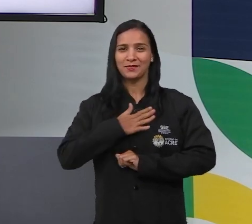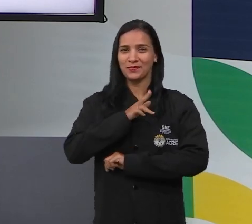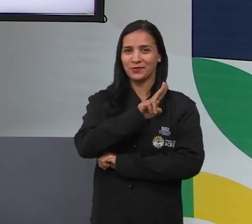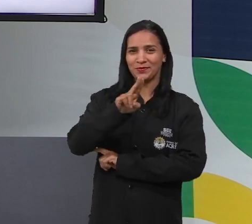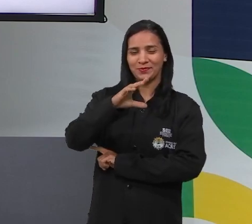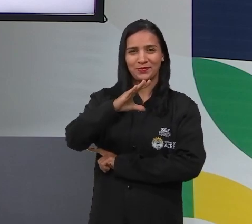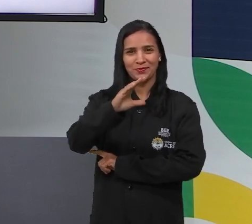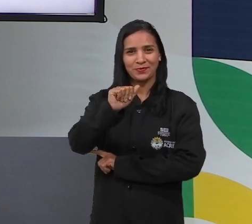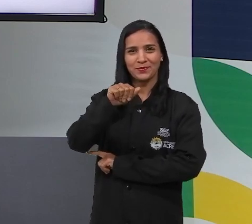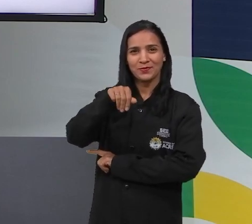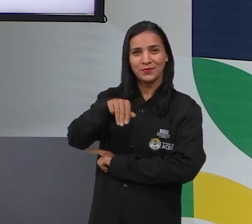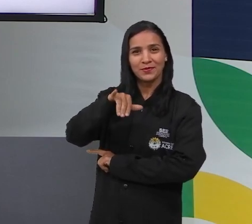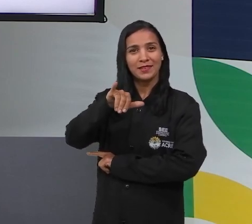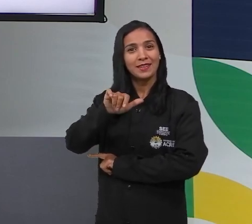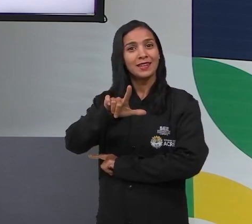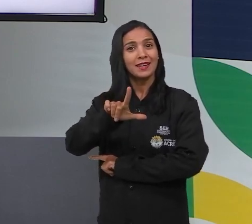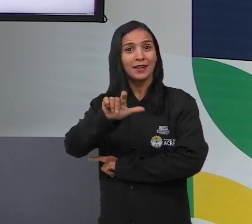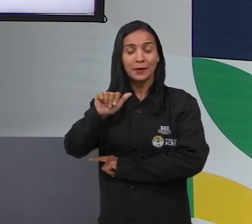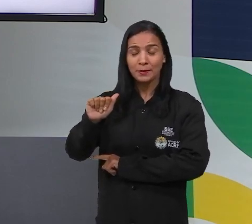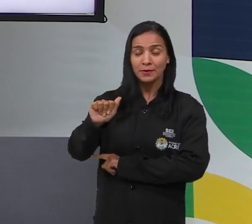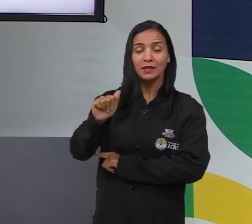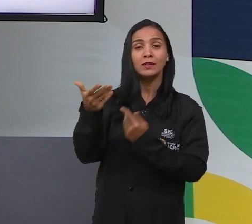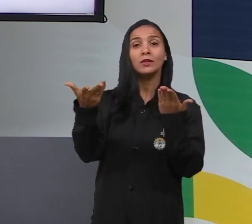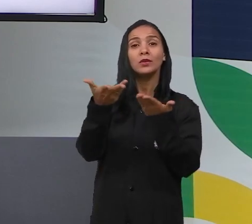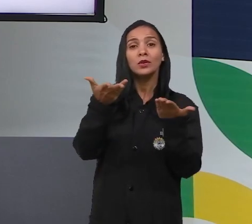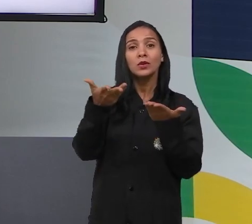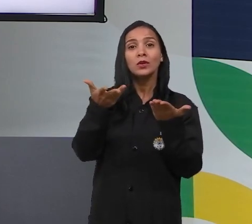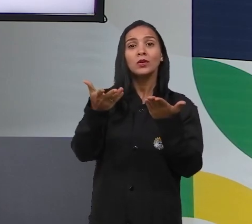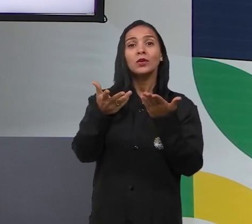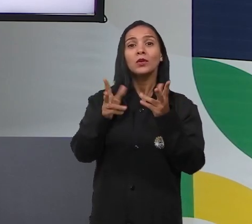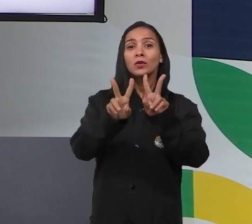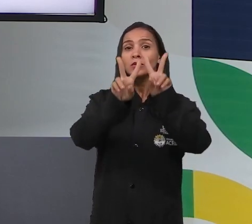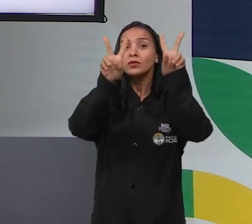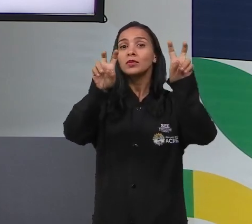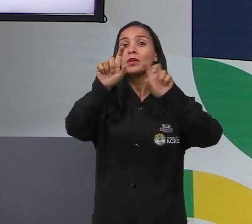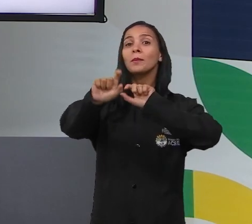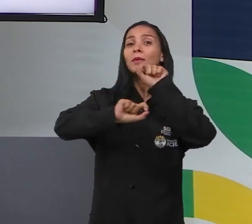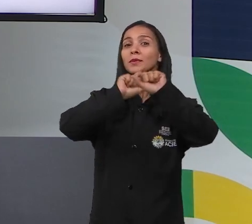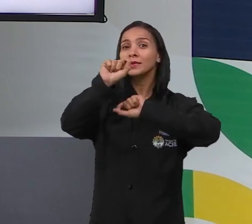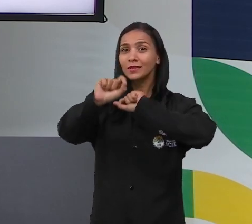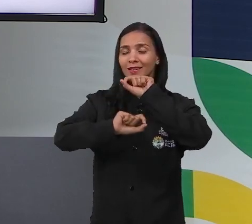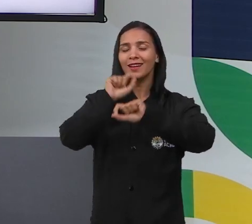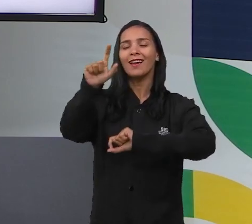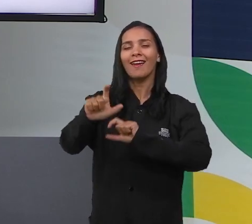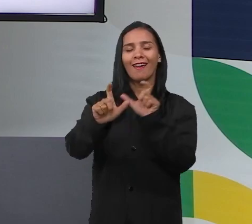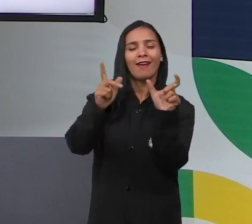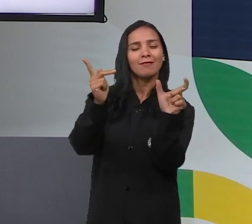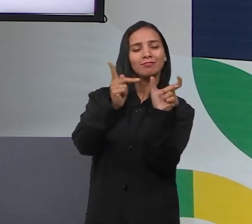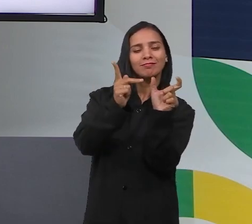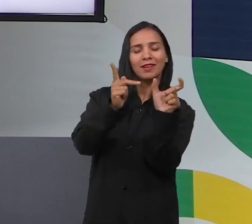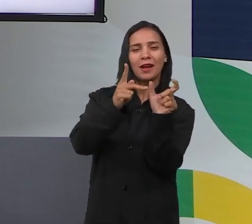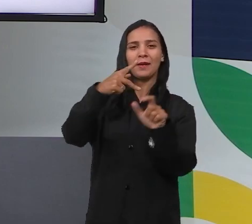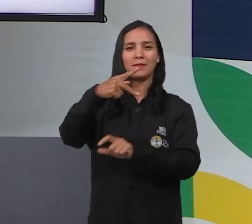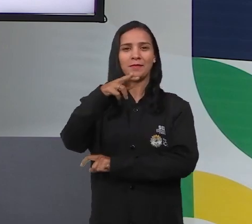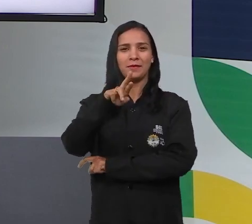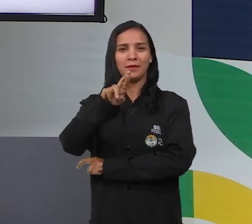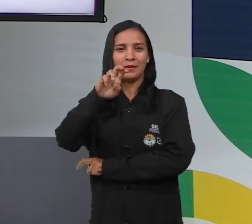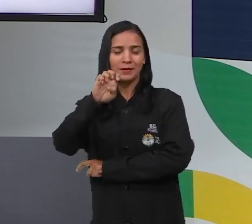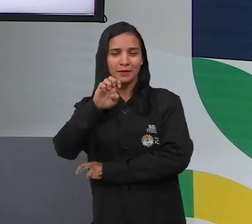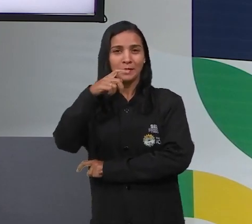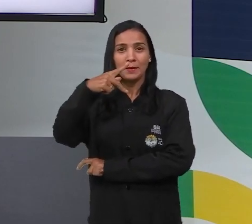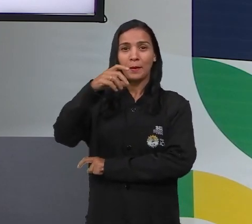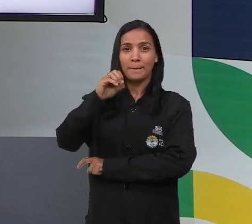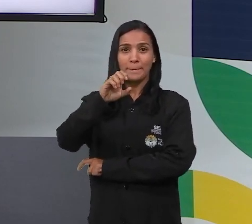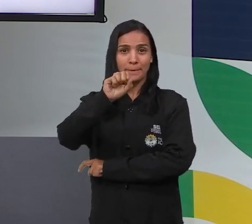is Camila, meu nome é Camila e na aula de hoje nós vamos estudar sobre preposições de lugar e de